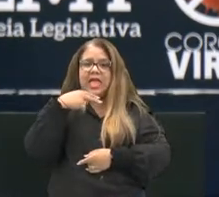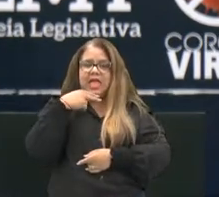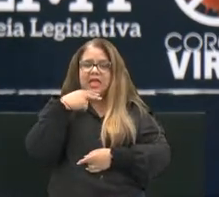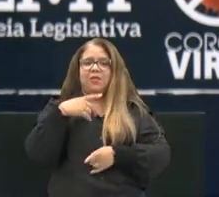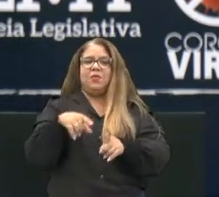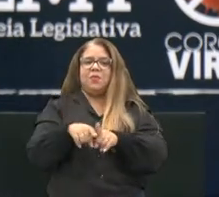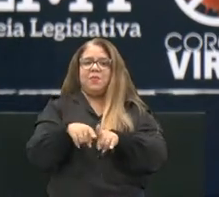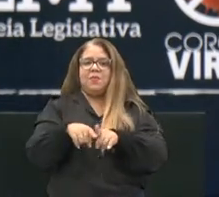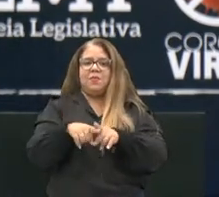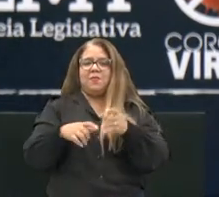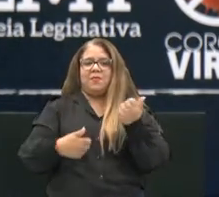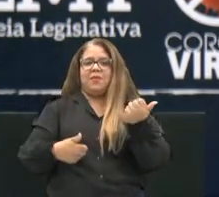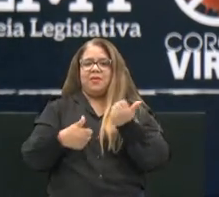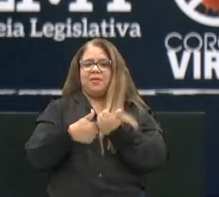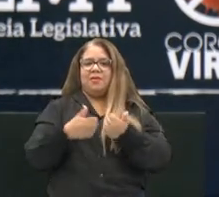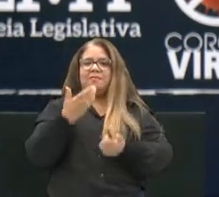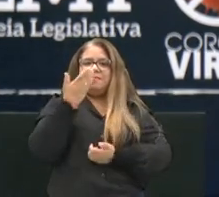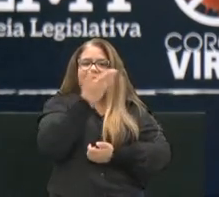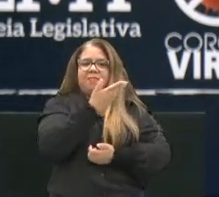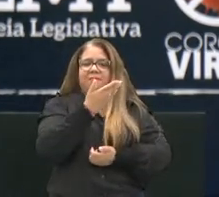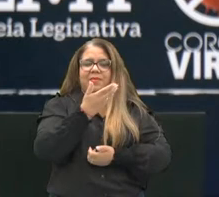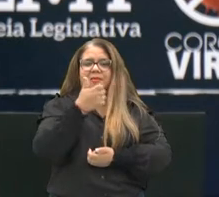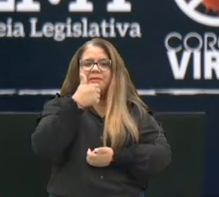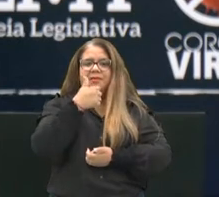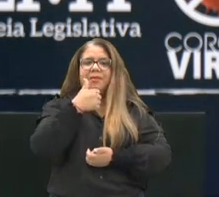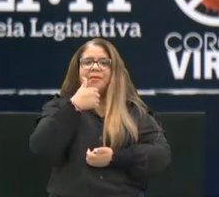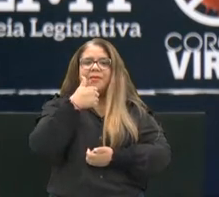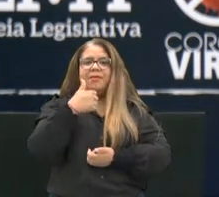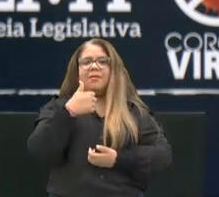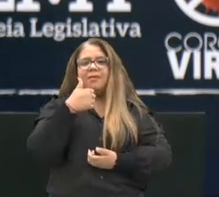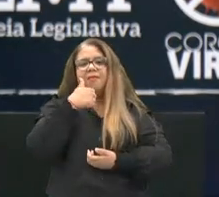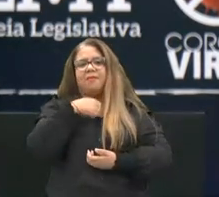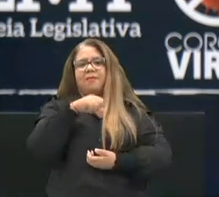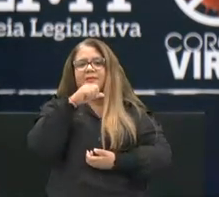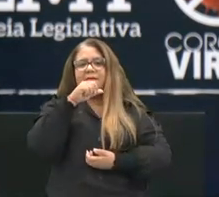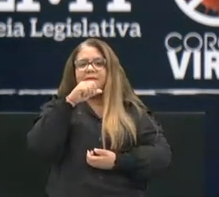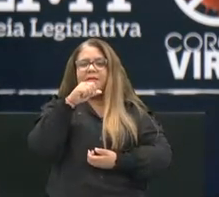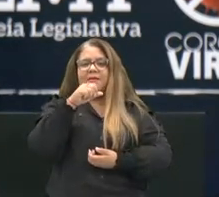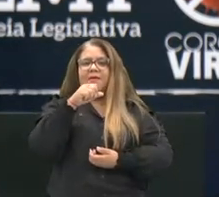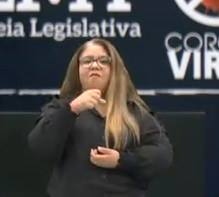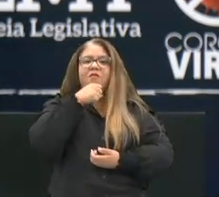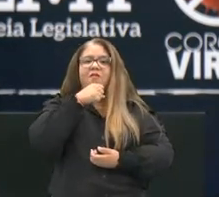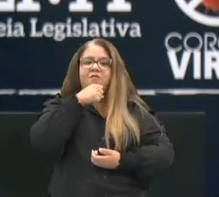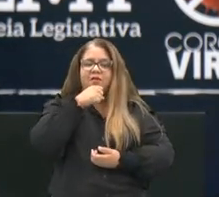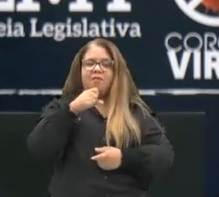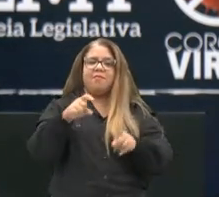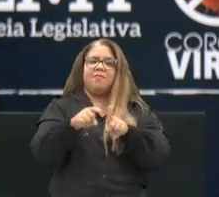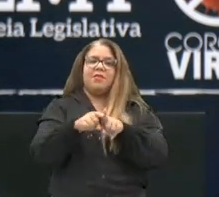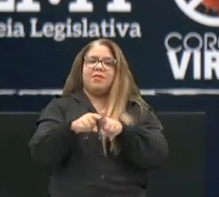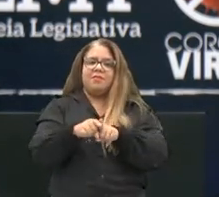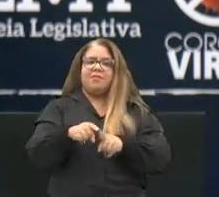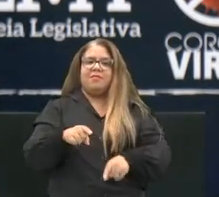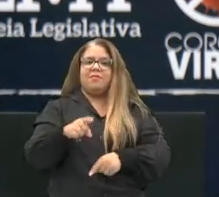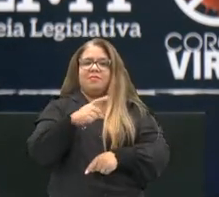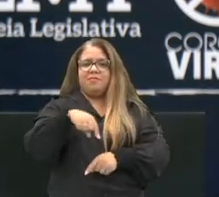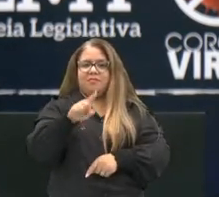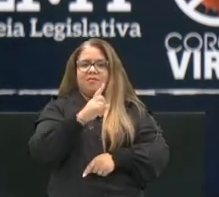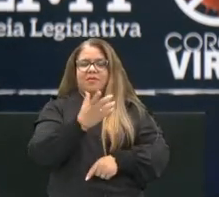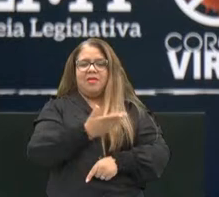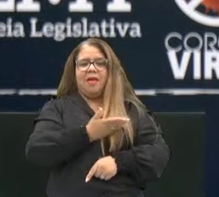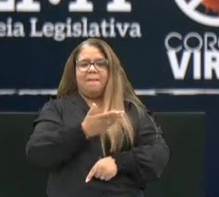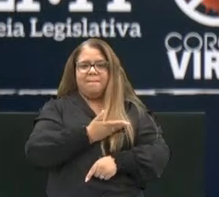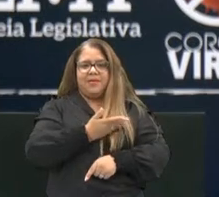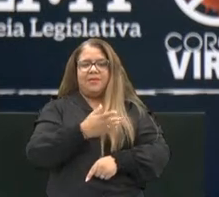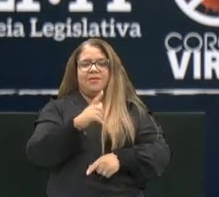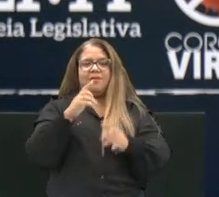hoje representa a dona Maria e o homenageado, né, nosso senador Filinto Miller, e a todos os amigos